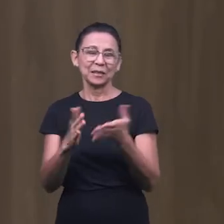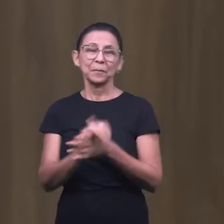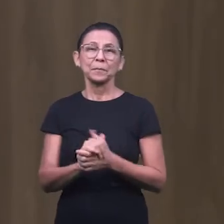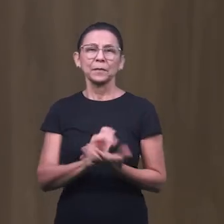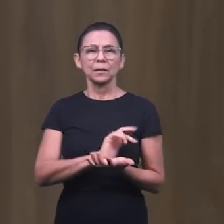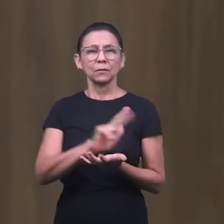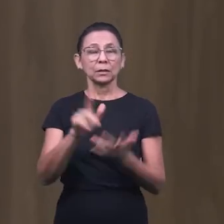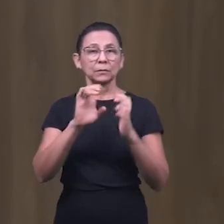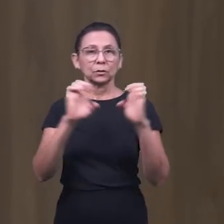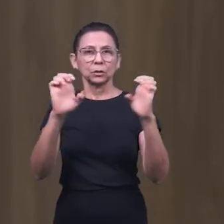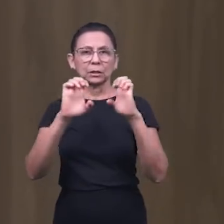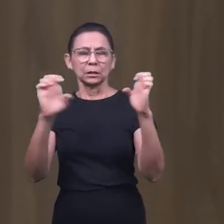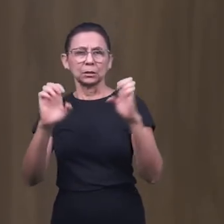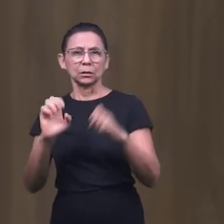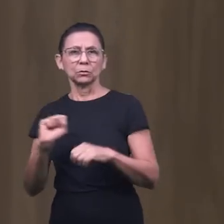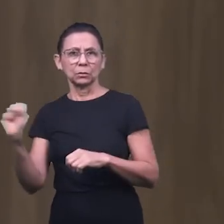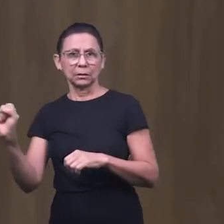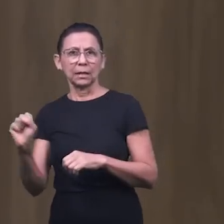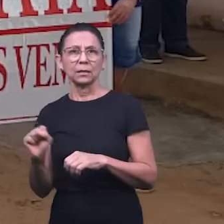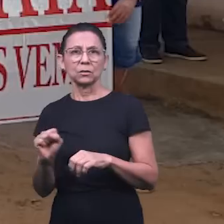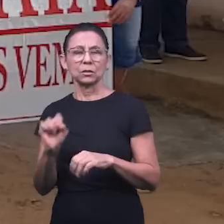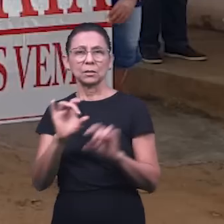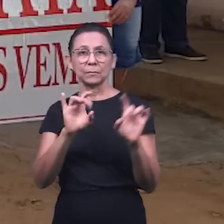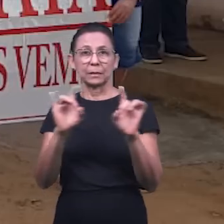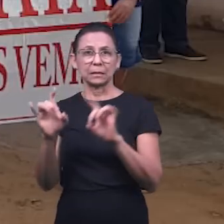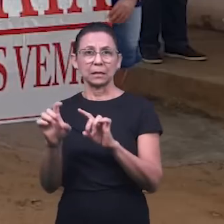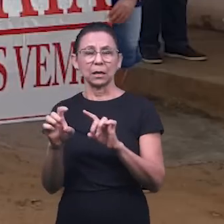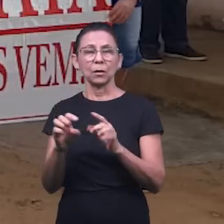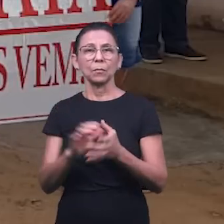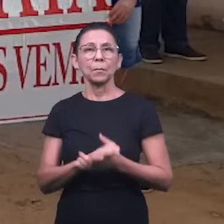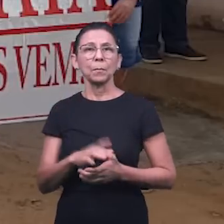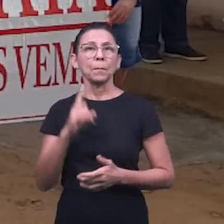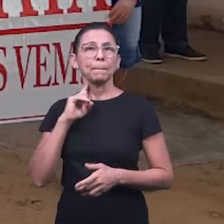feitas evangelizações da região sudeste, em especial em Minas